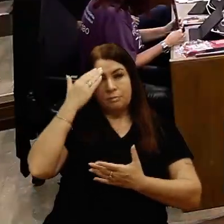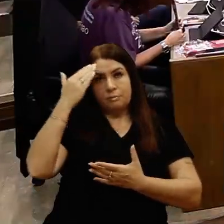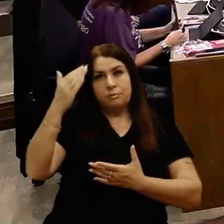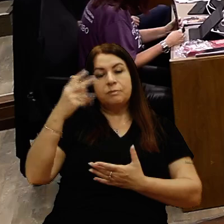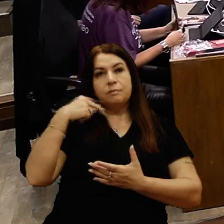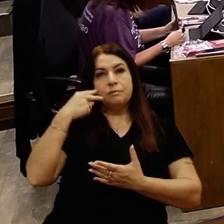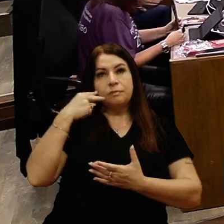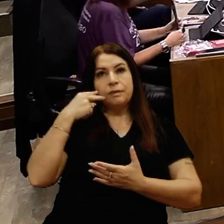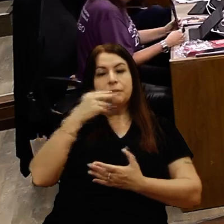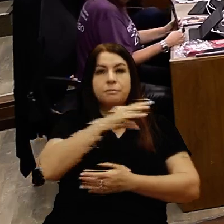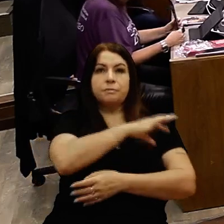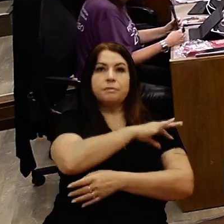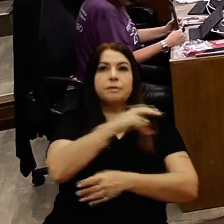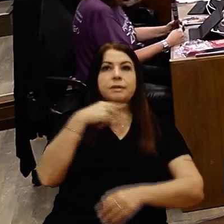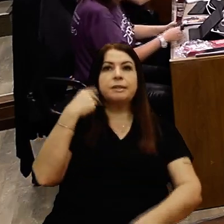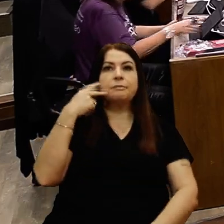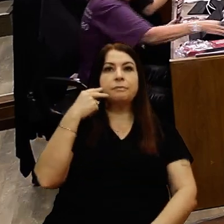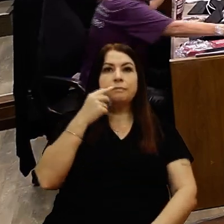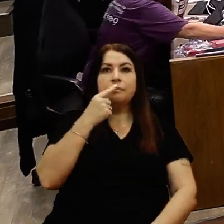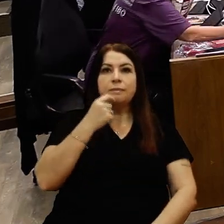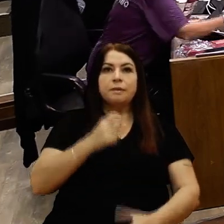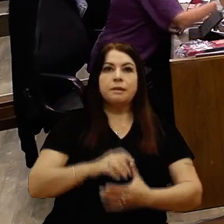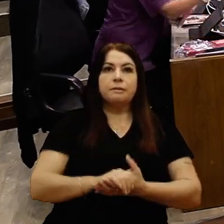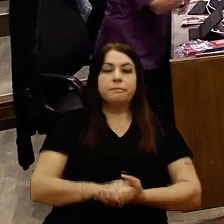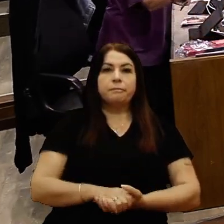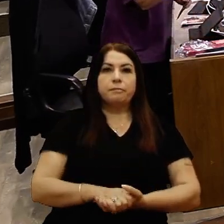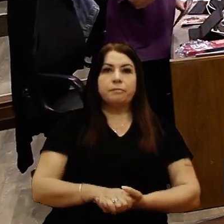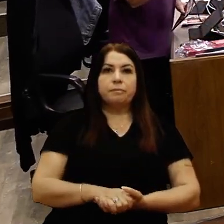vereador Ramon. Com a palavra, a vereadora Rose Frigeri.